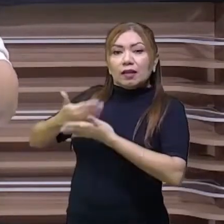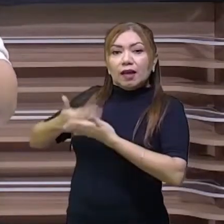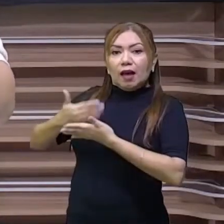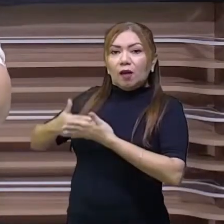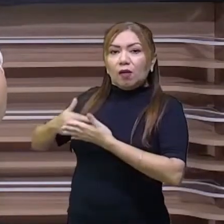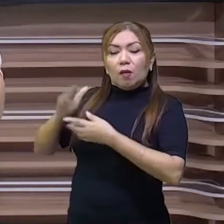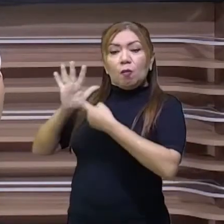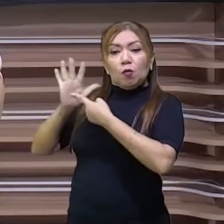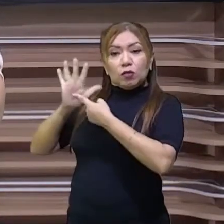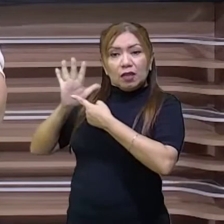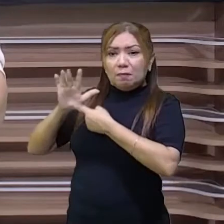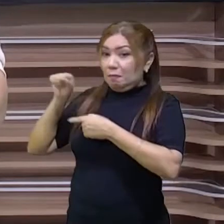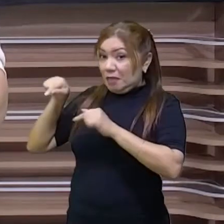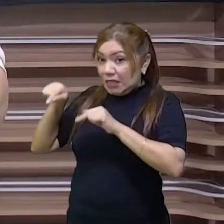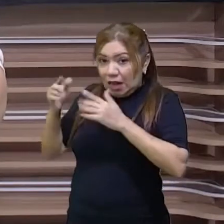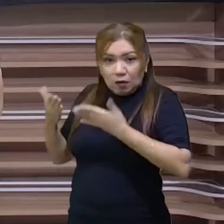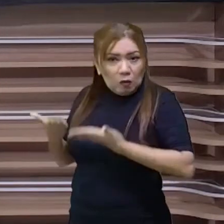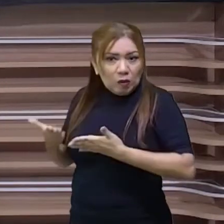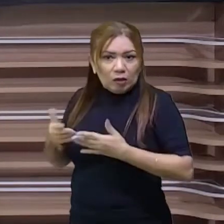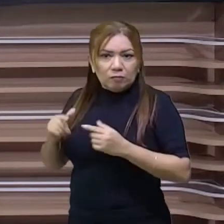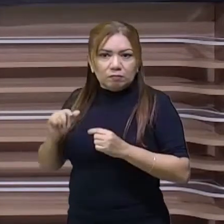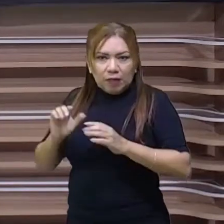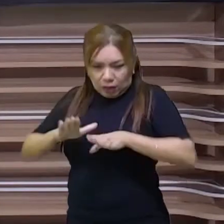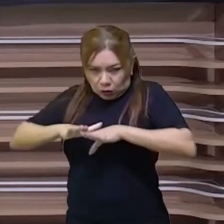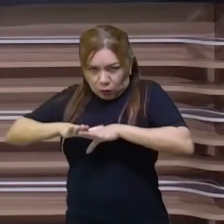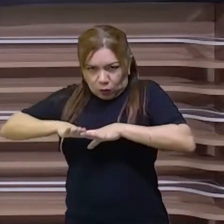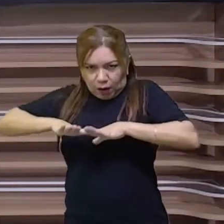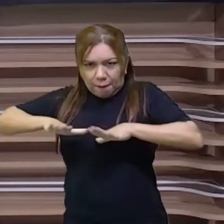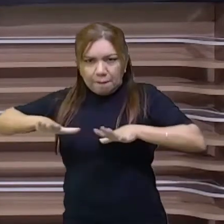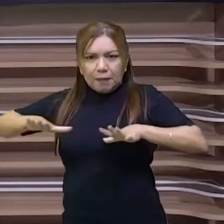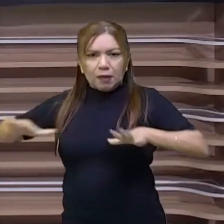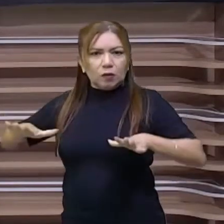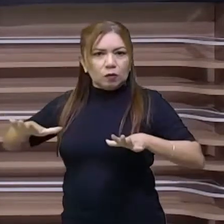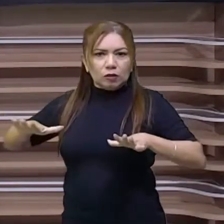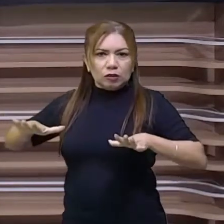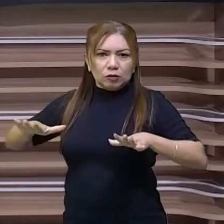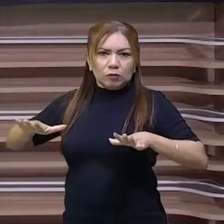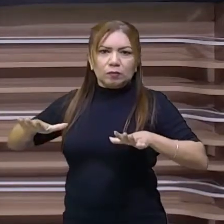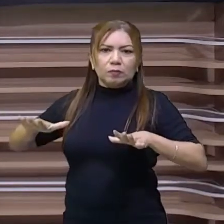eu mais eu posso pegar e fazer o quê G1